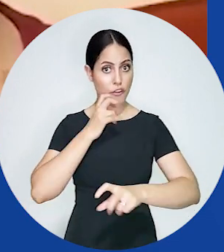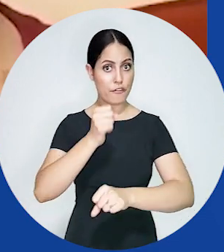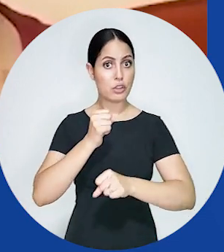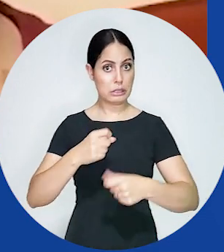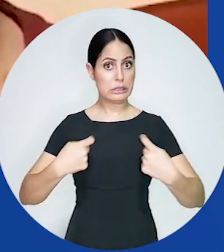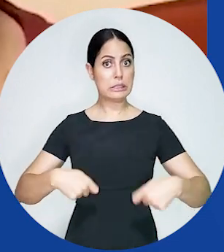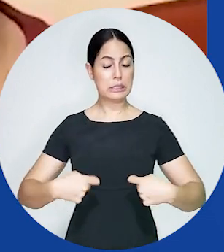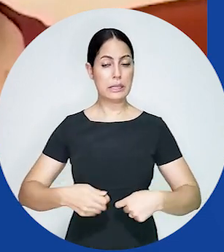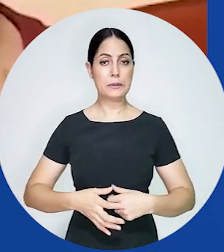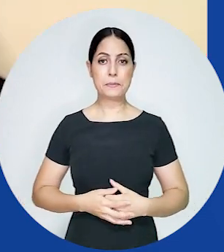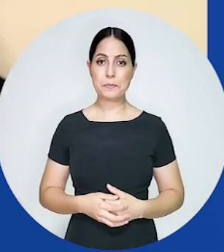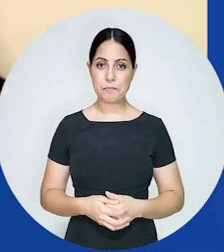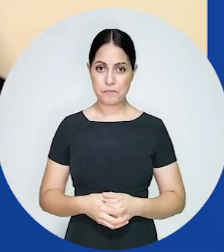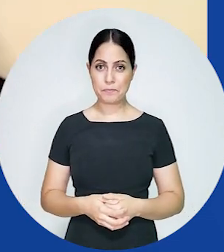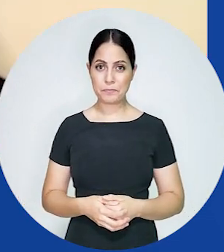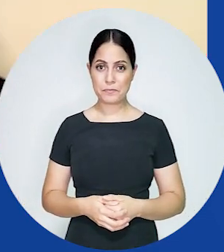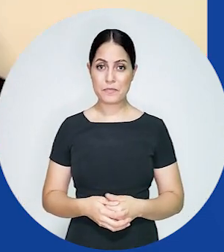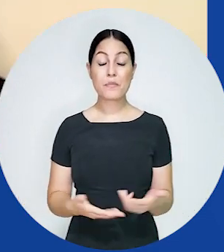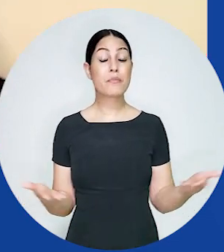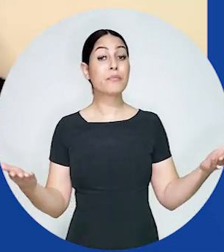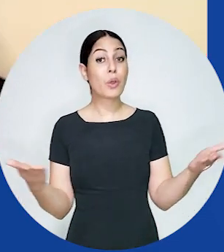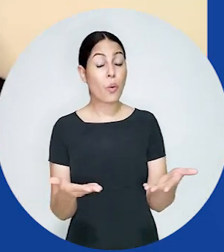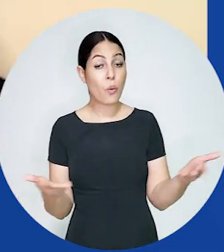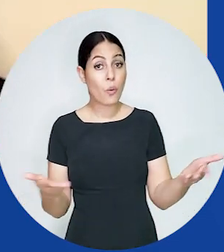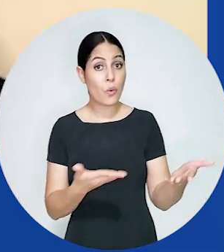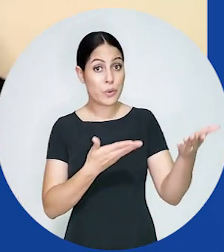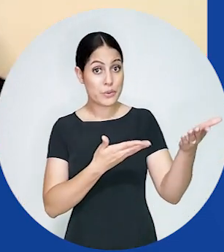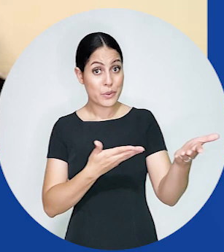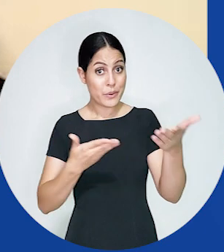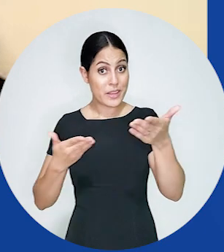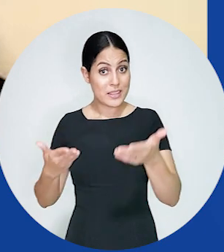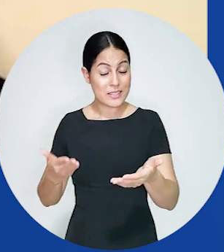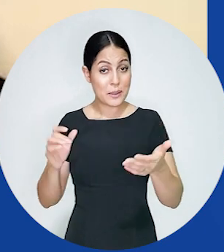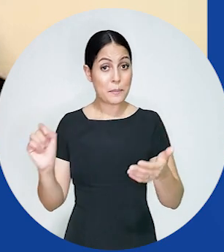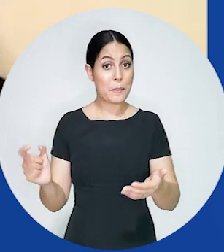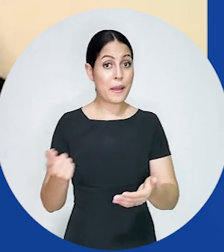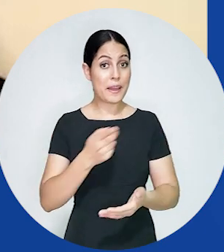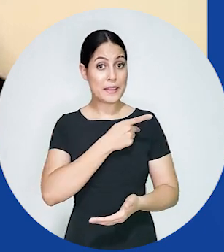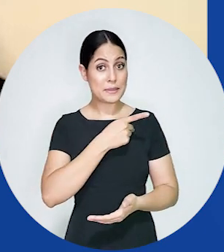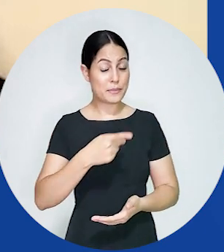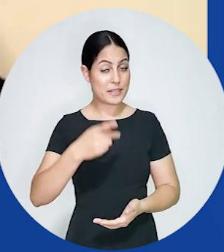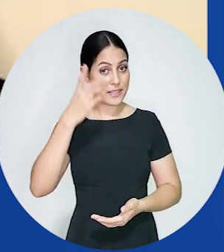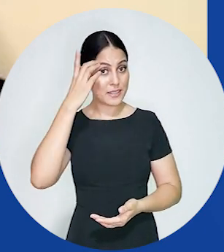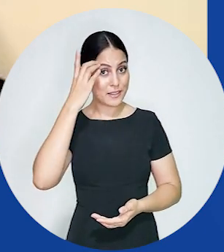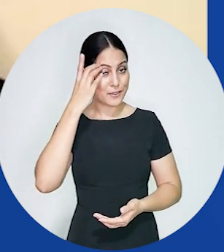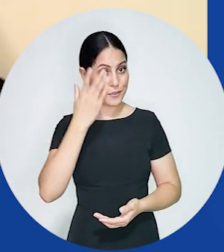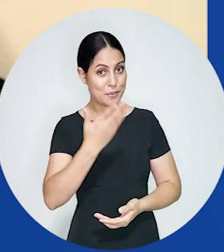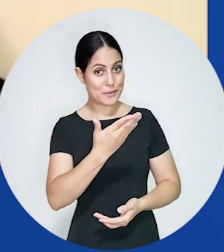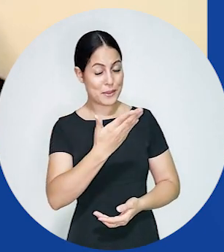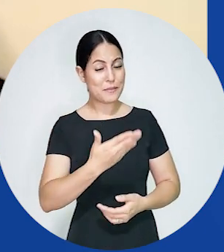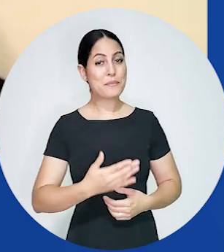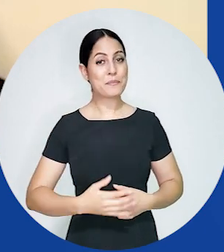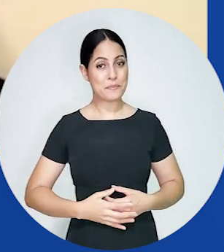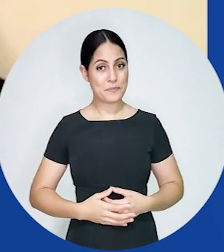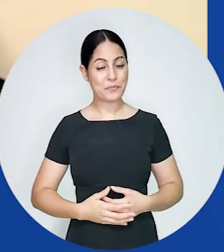das instituições. Eu tenho aqui hoje uma enorme honra de receber